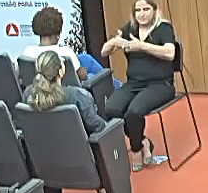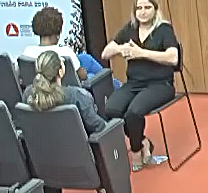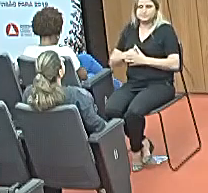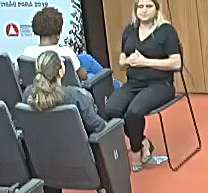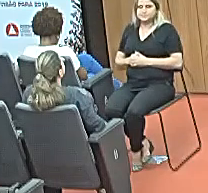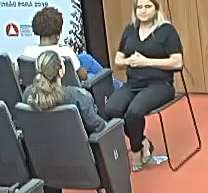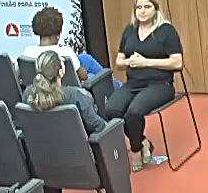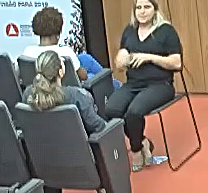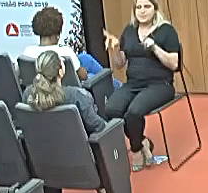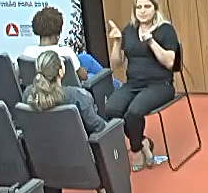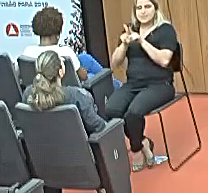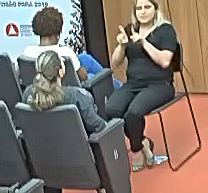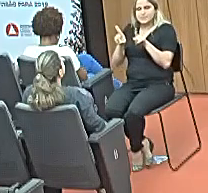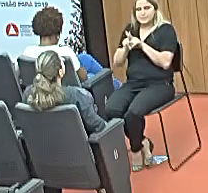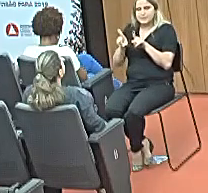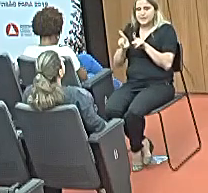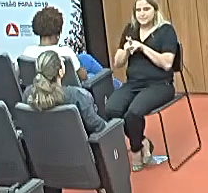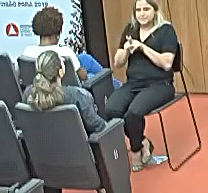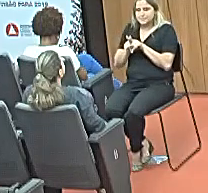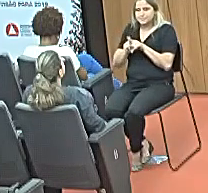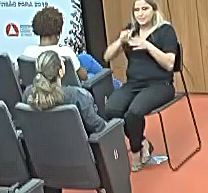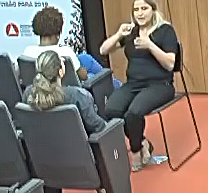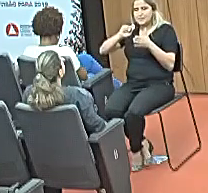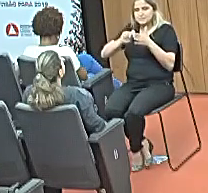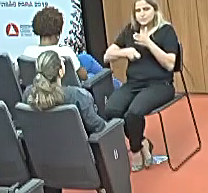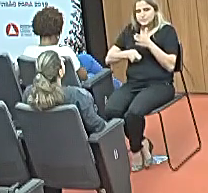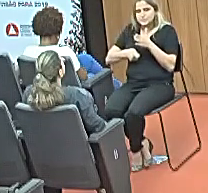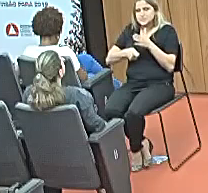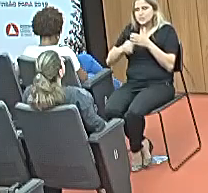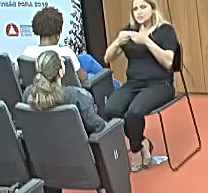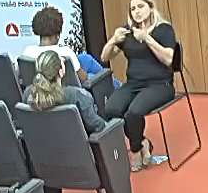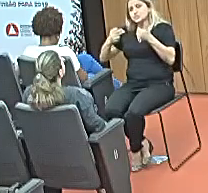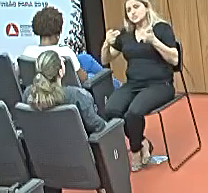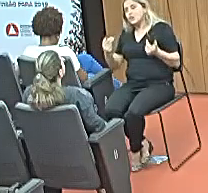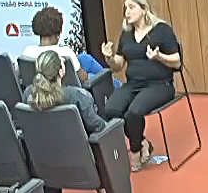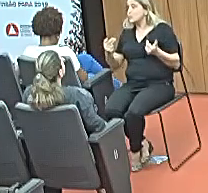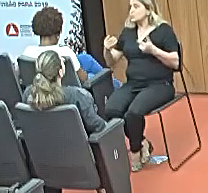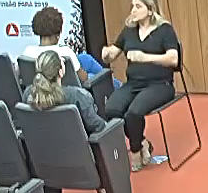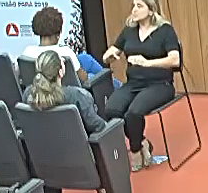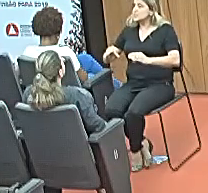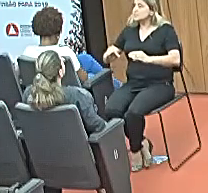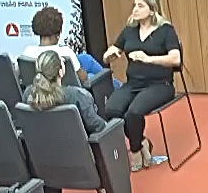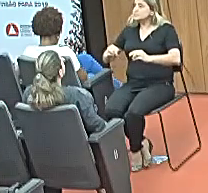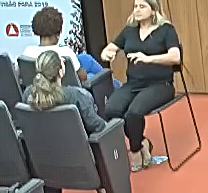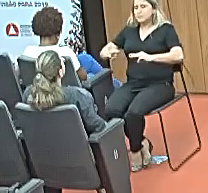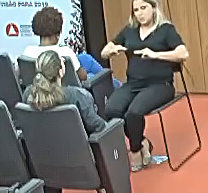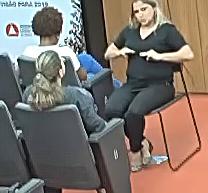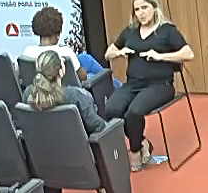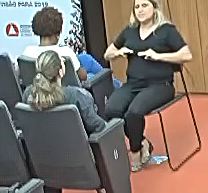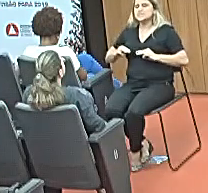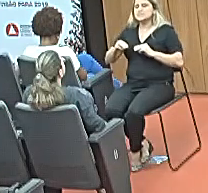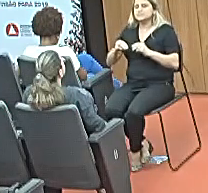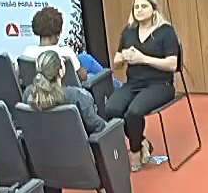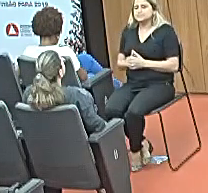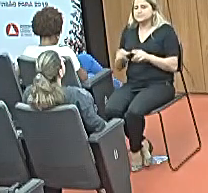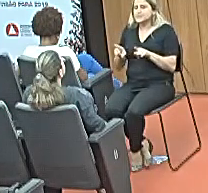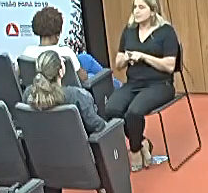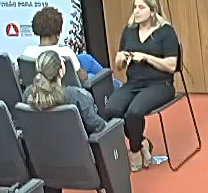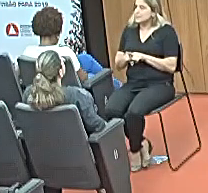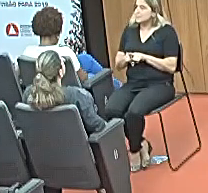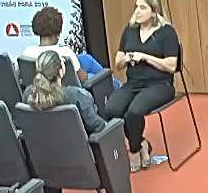houve ainda a aprovação de algumas moções que se seguem aqui eu vou ser bastante rápido também são